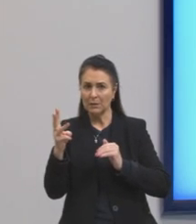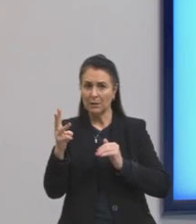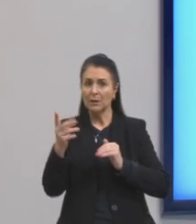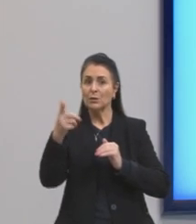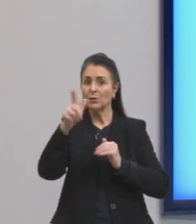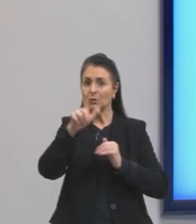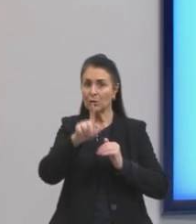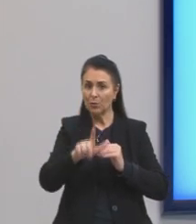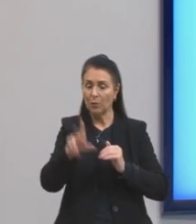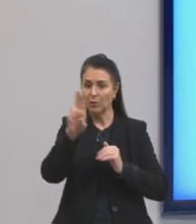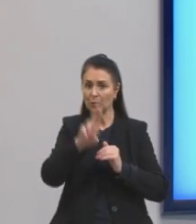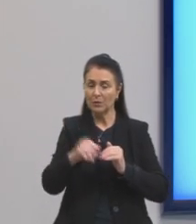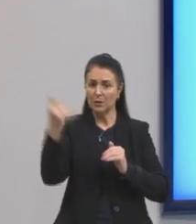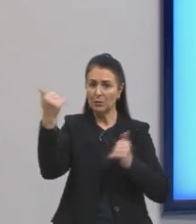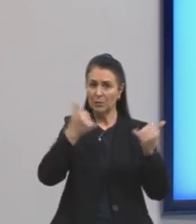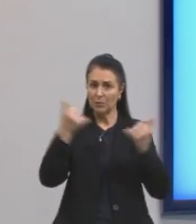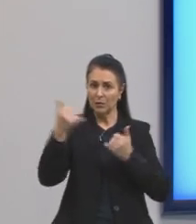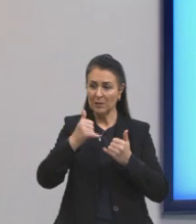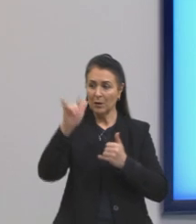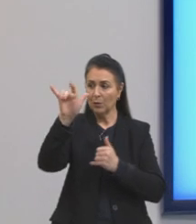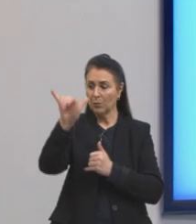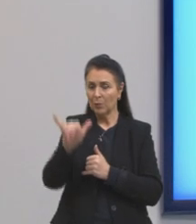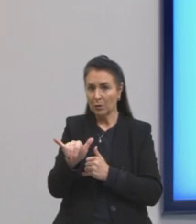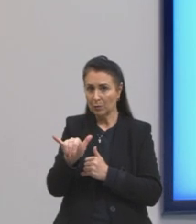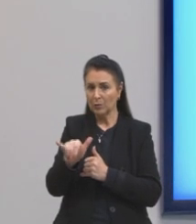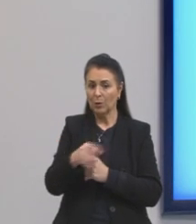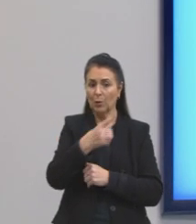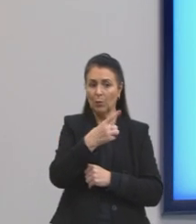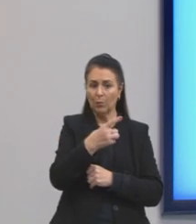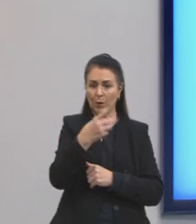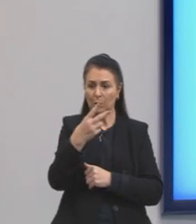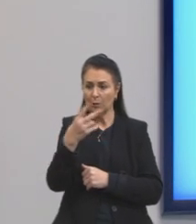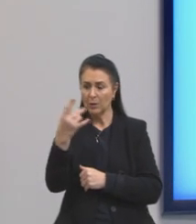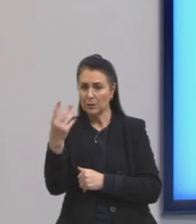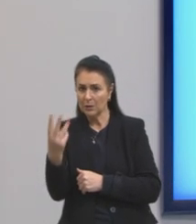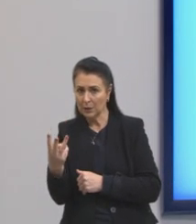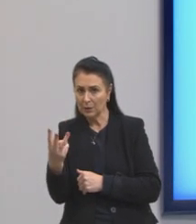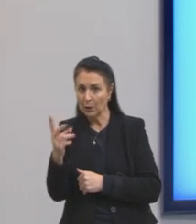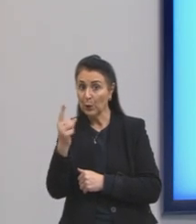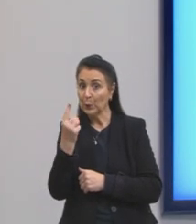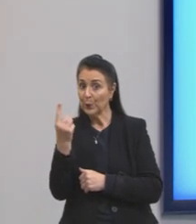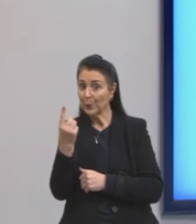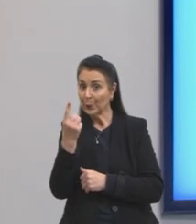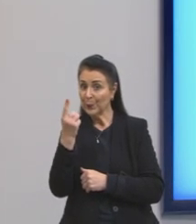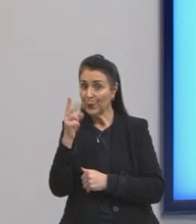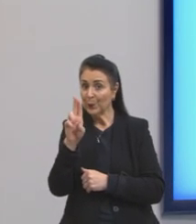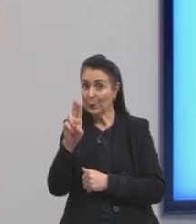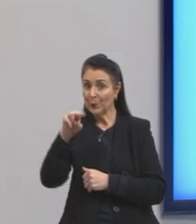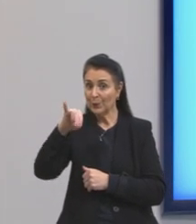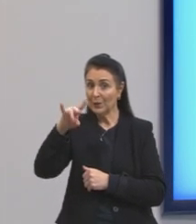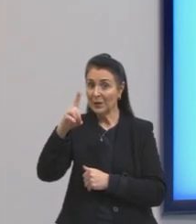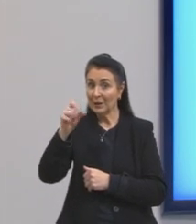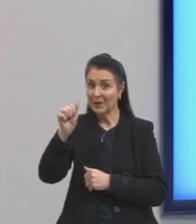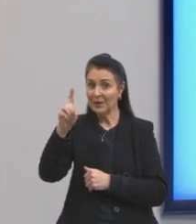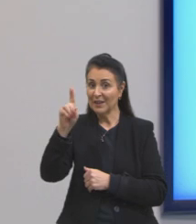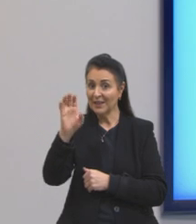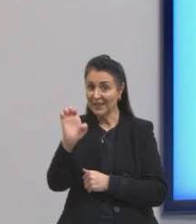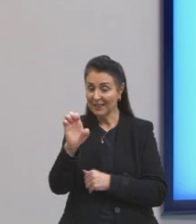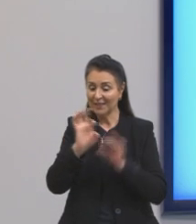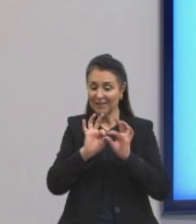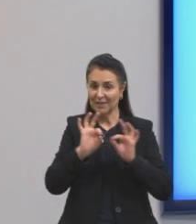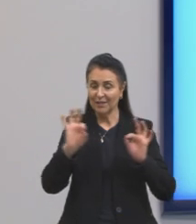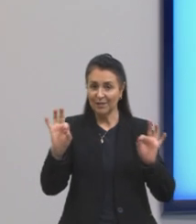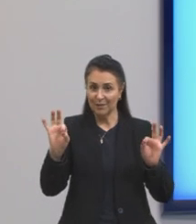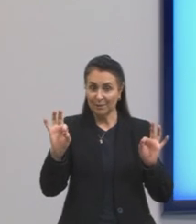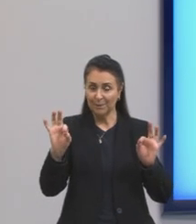rebater informação para cá para o eixo Y e ver que tem uma duas três unidades ou seja três unidades de